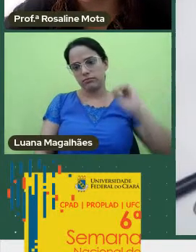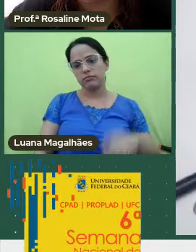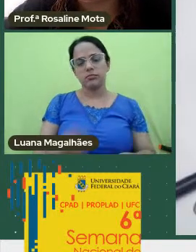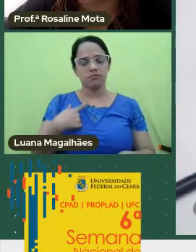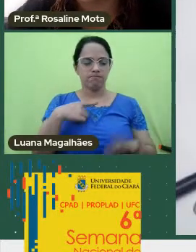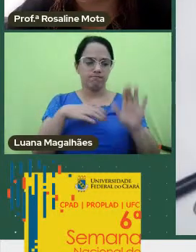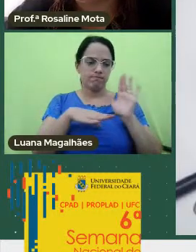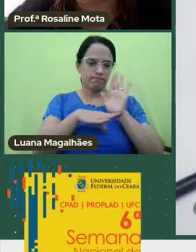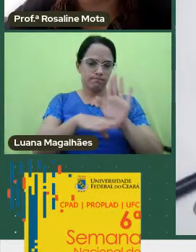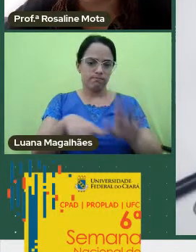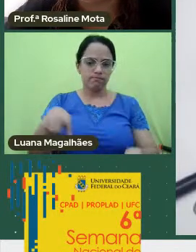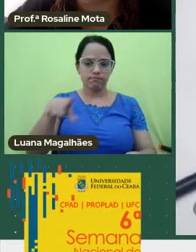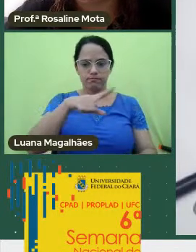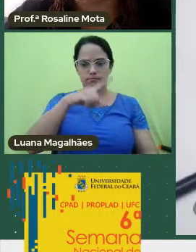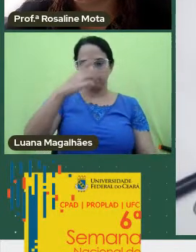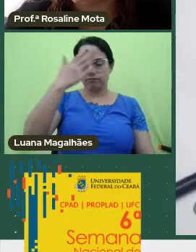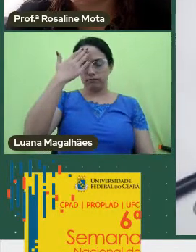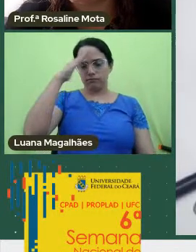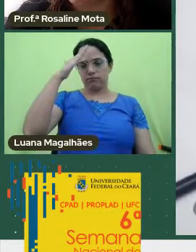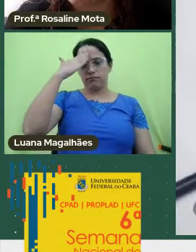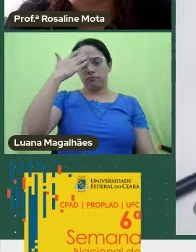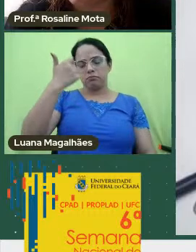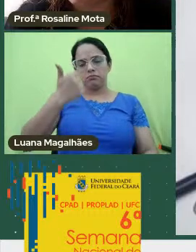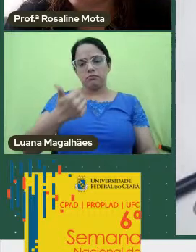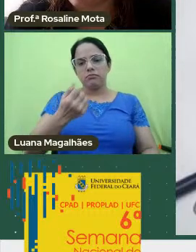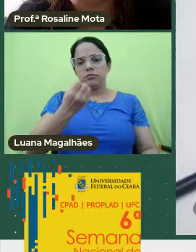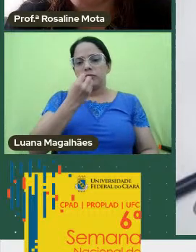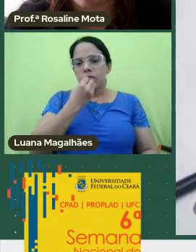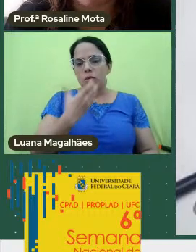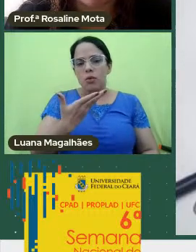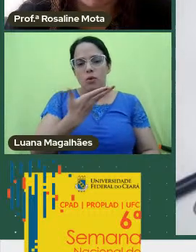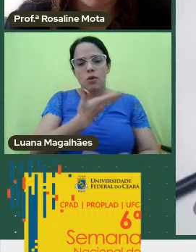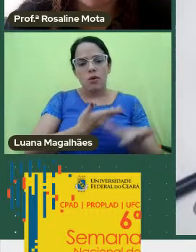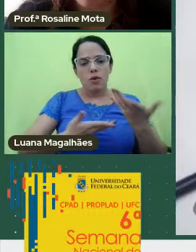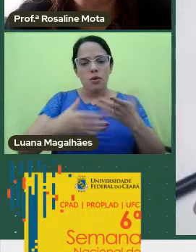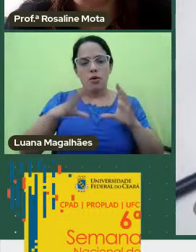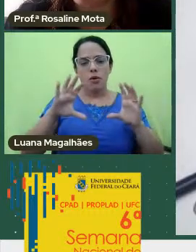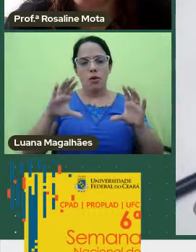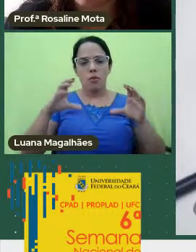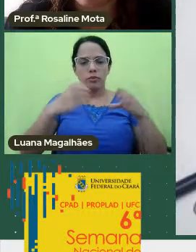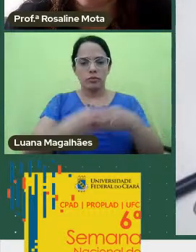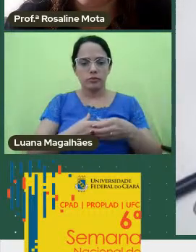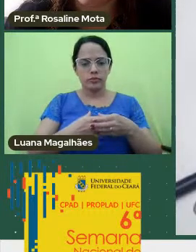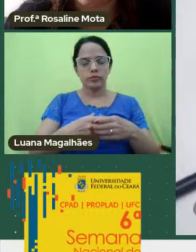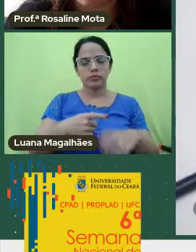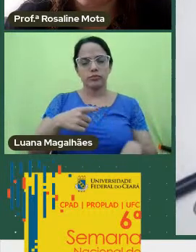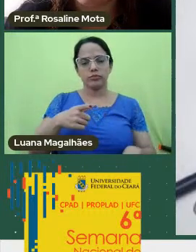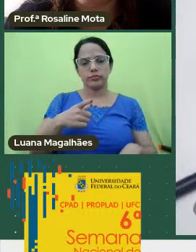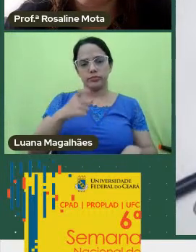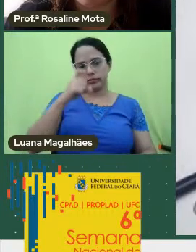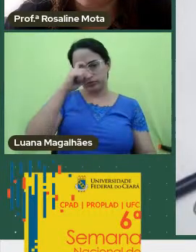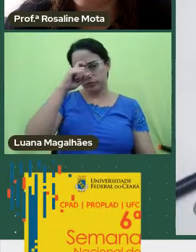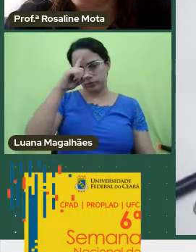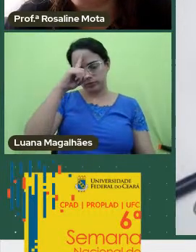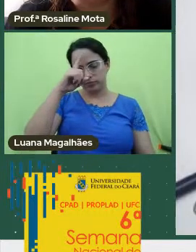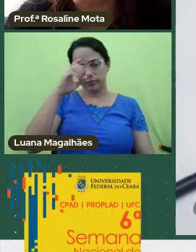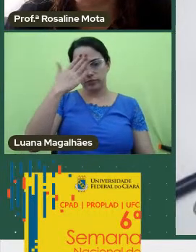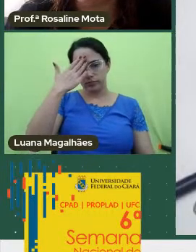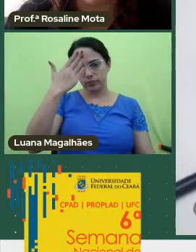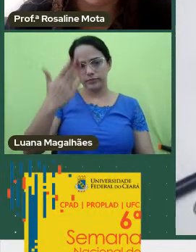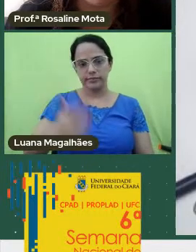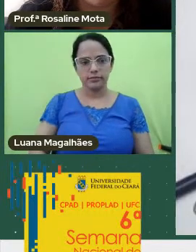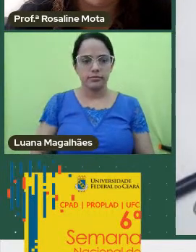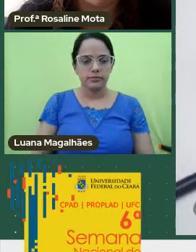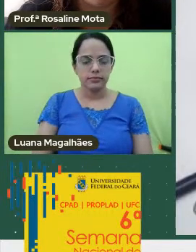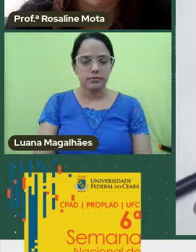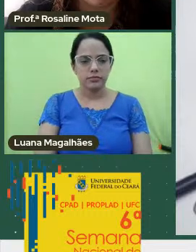entendimento da importância dessas comissões aí para os hospitais. É isso, muito obrigada.